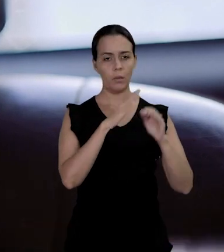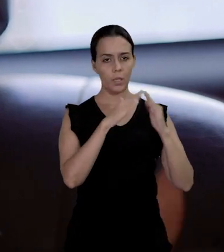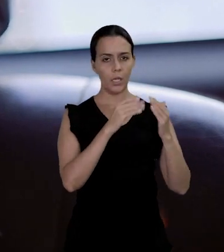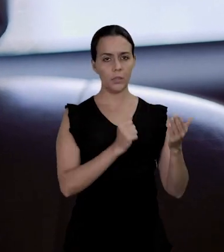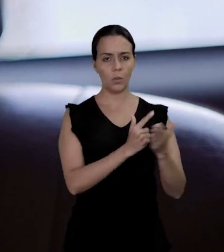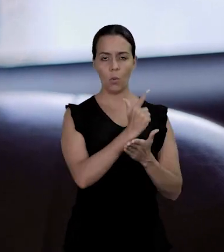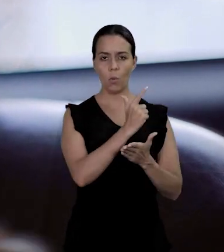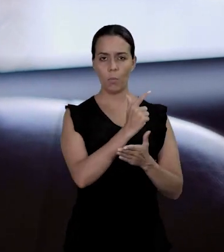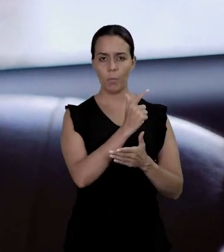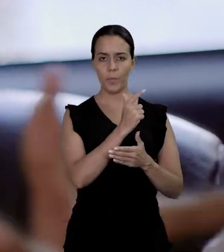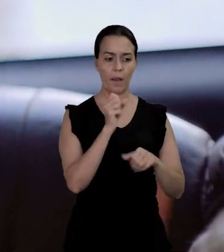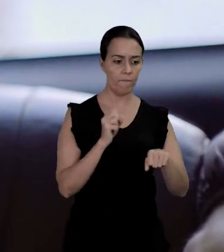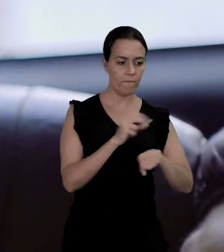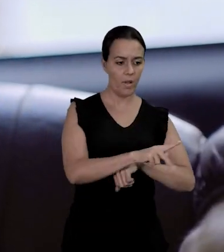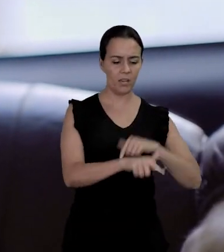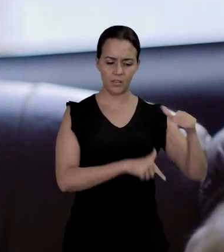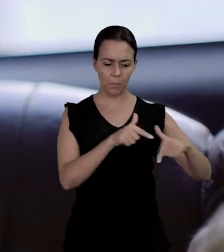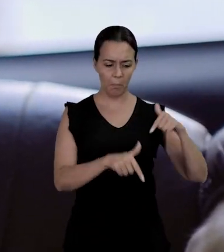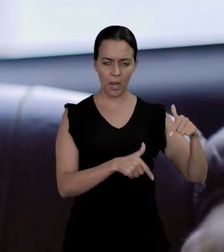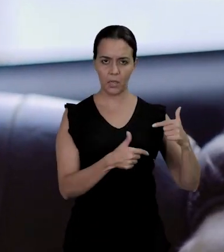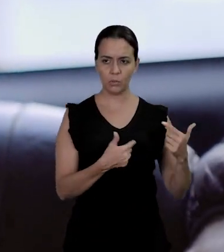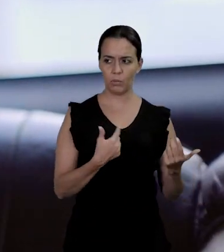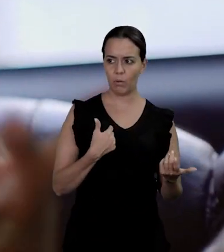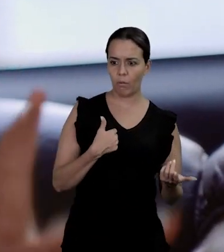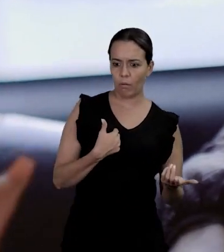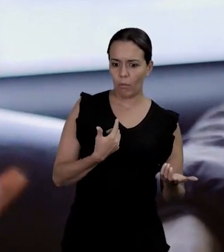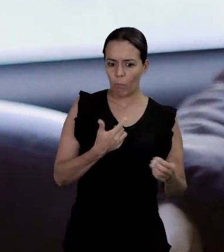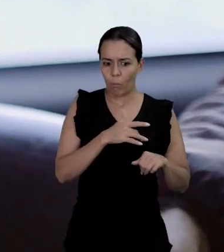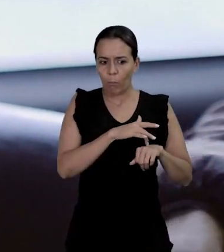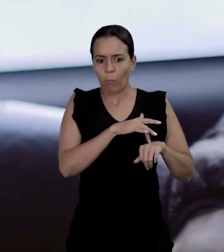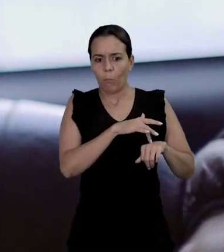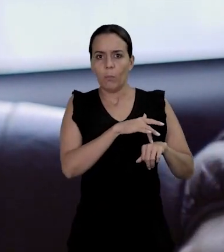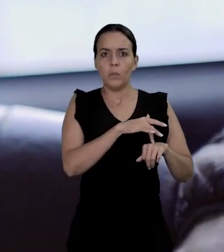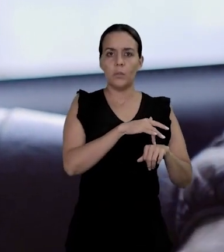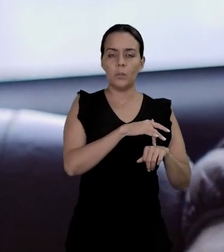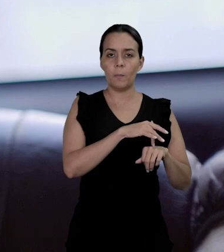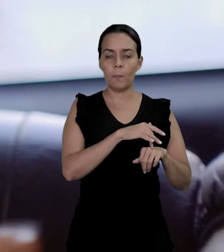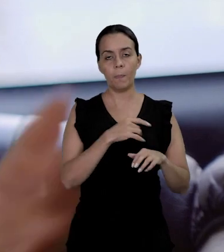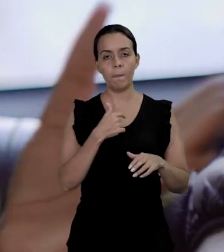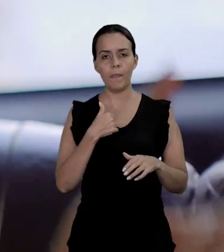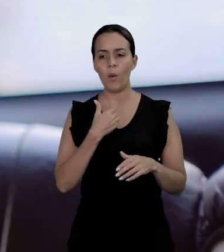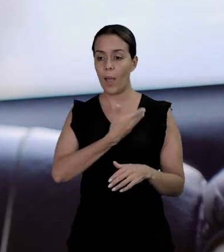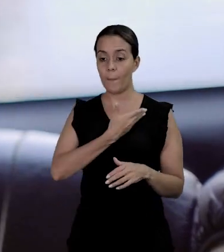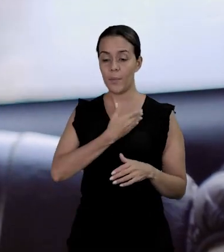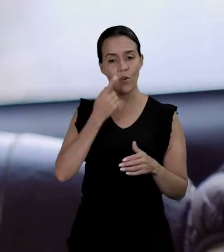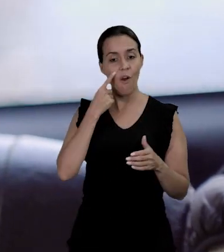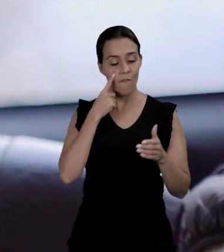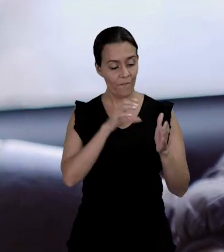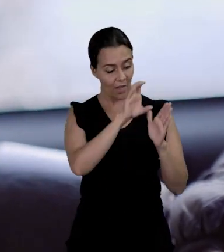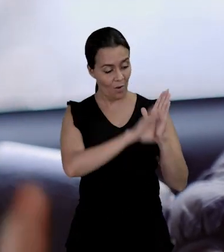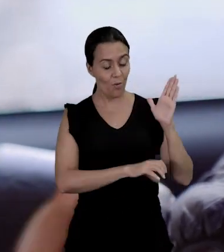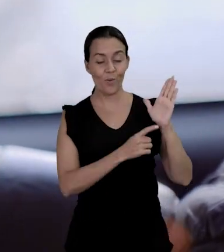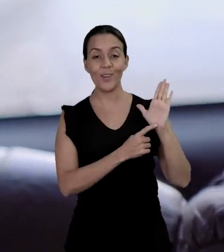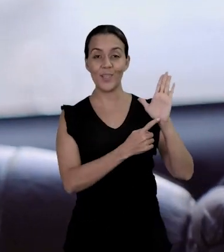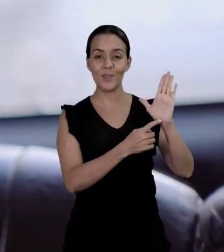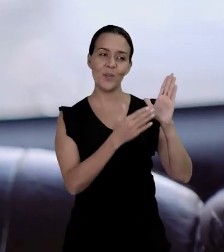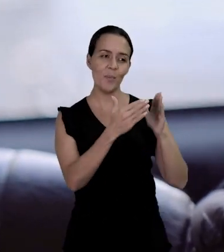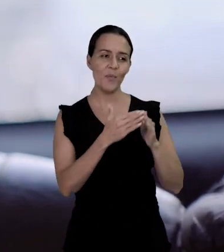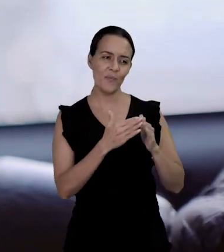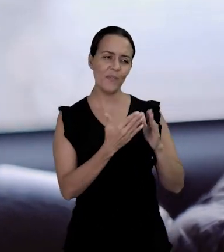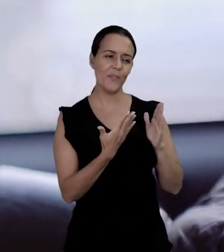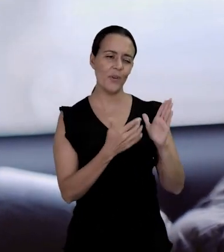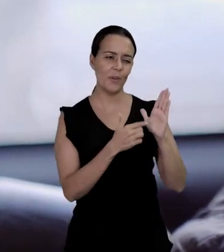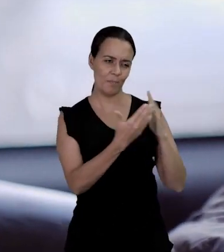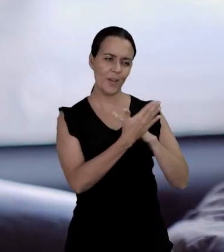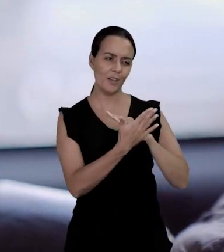diversos amigos, às vezes, falando: Carol, dá uma olhada no meu currículo, porque eu já passei, e assim, eu não consigo um emprego. Dá uma olhada, vê o que você acha,